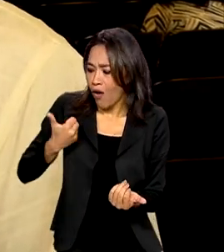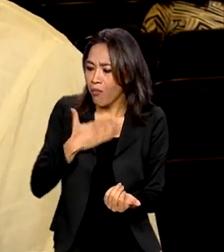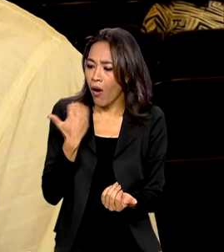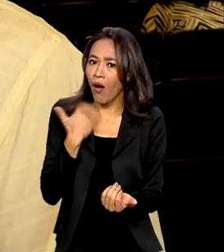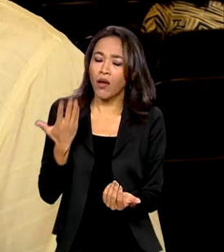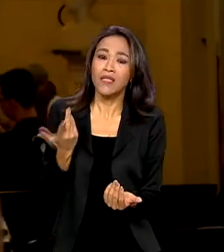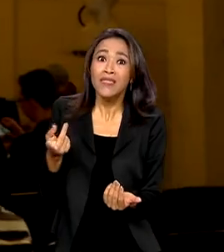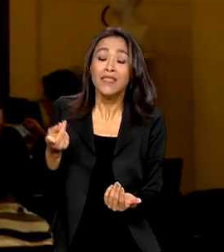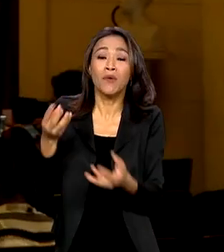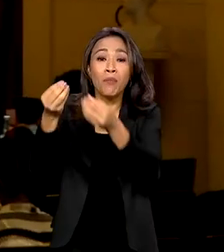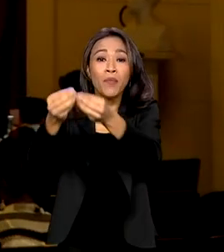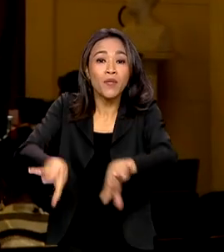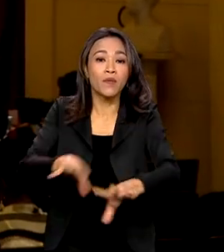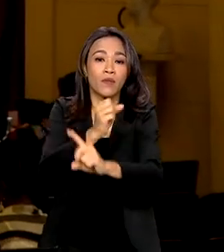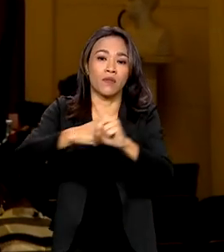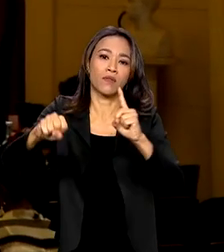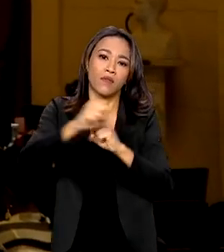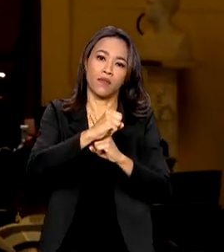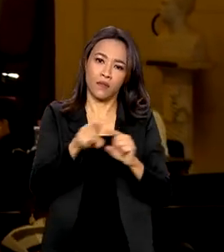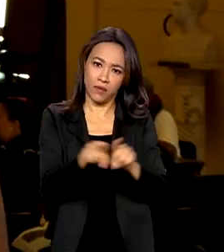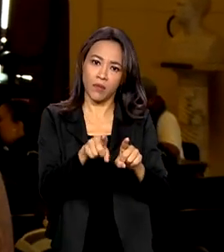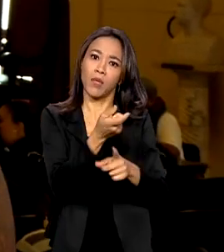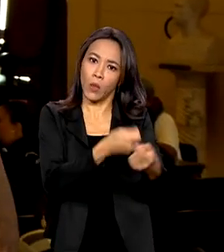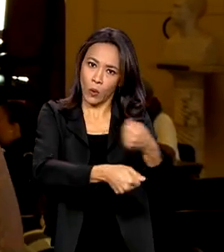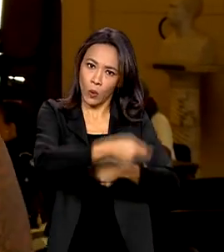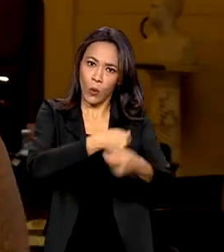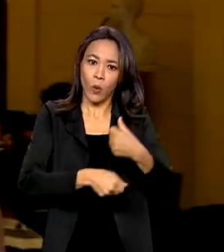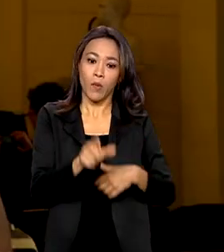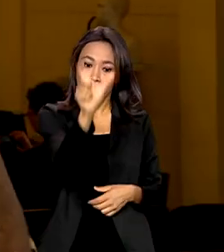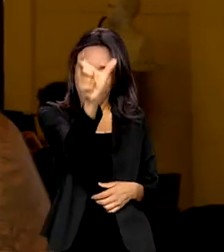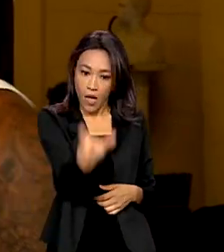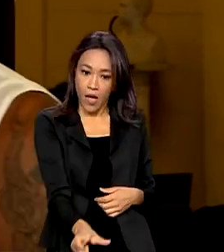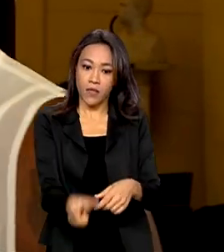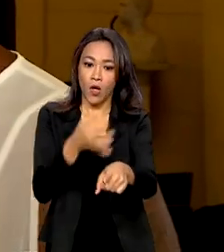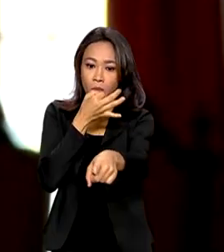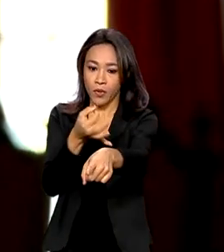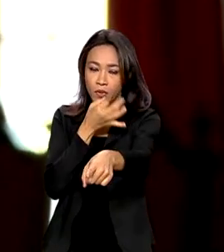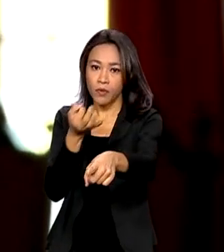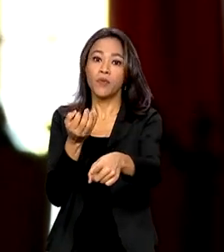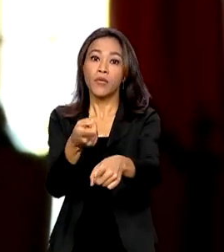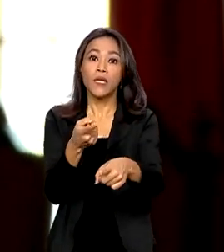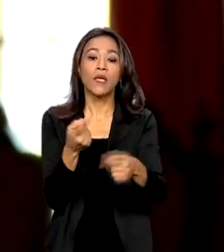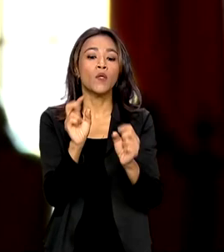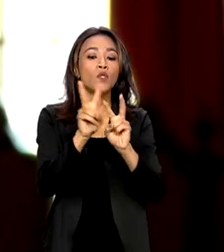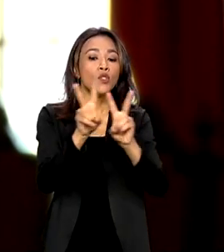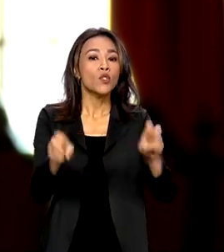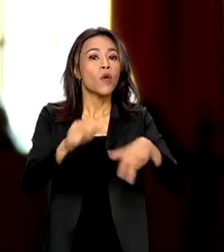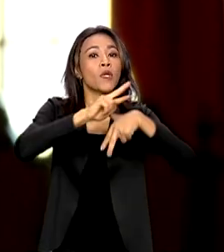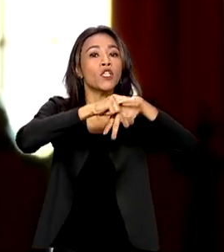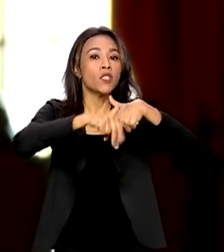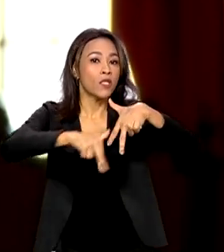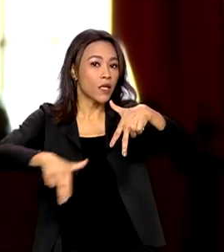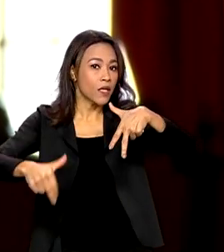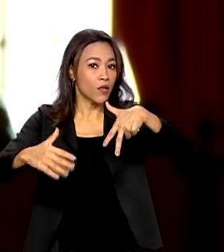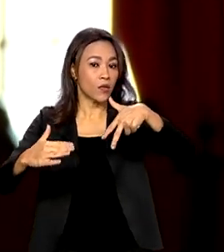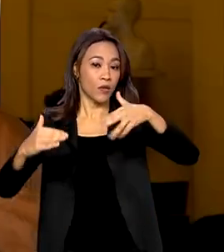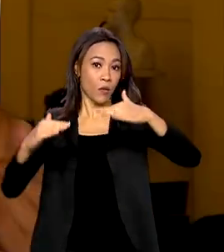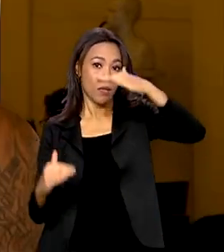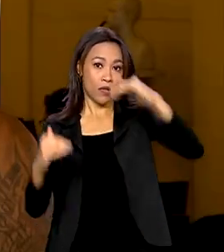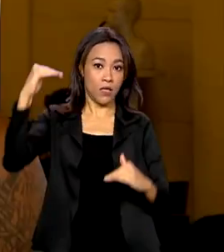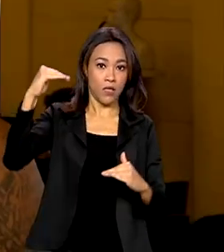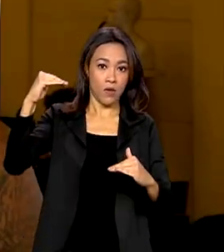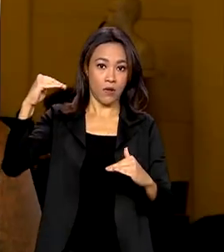e econômico. Uma das contribuições trazidas pela Rafaele foi a relação do gênero com a desigualdade racial.